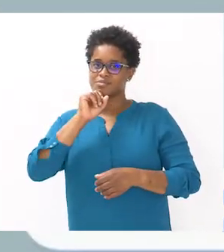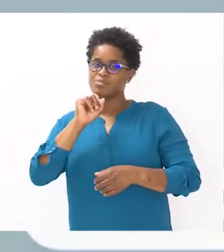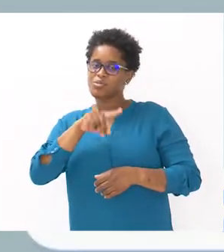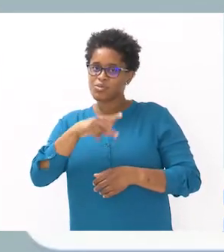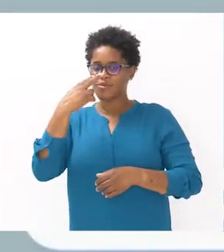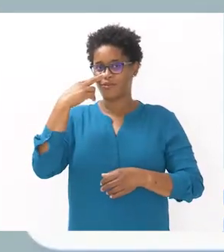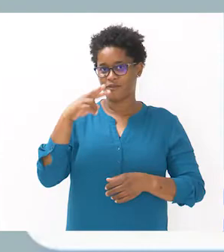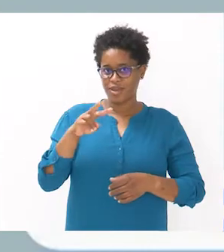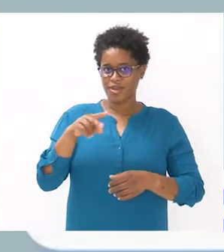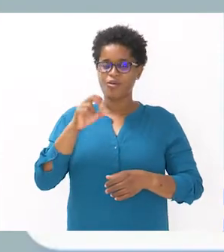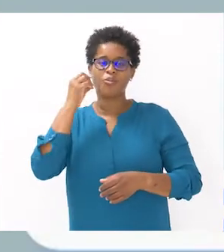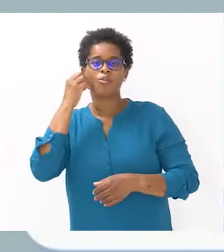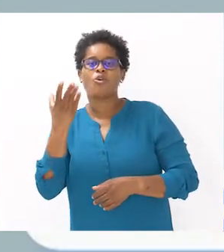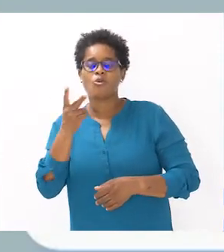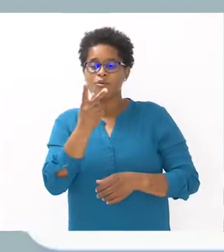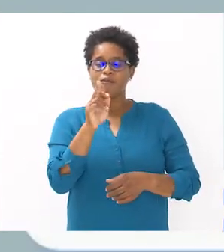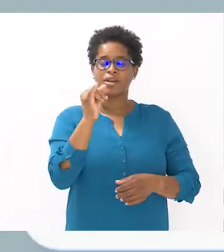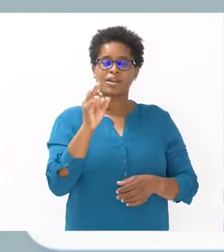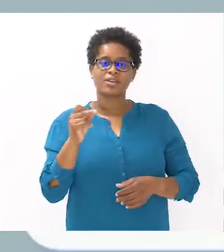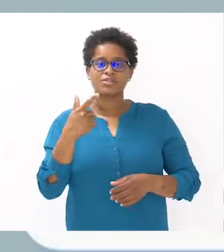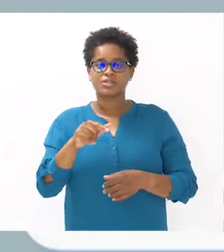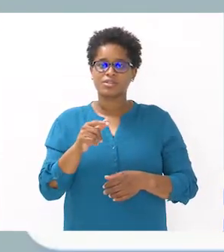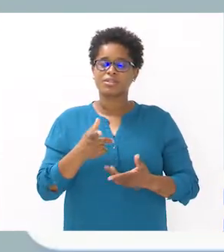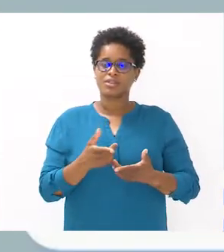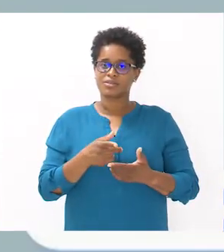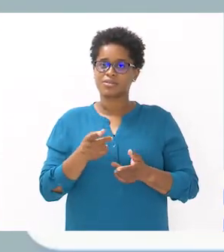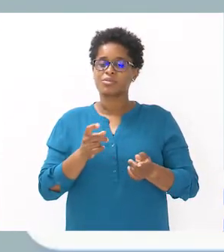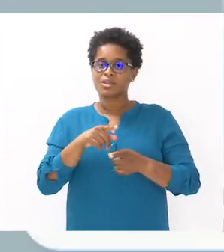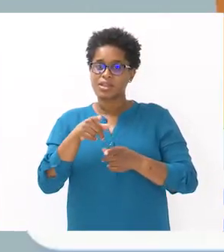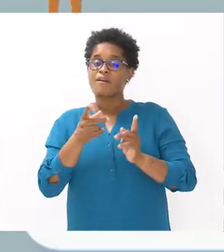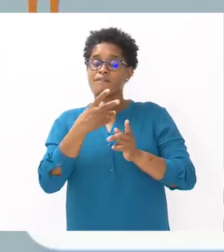ver como variam, temos que integrá-los em frases.